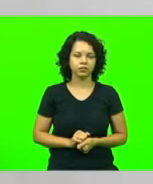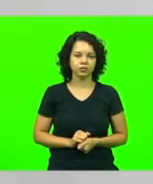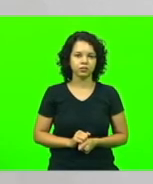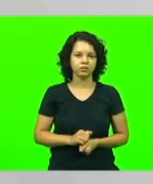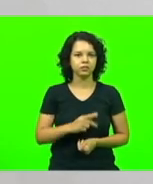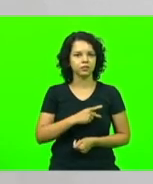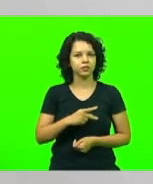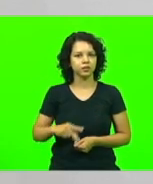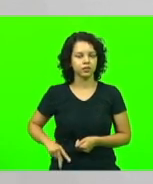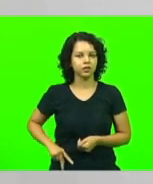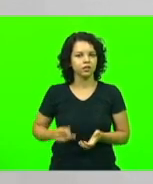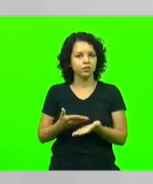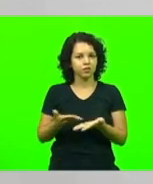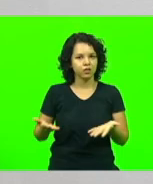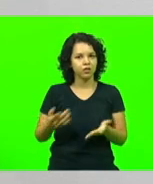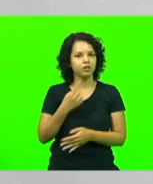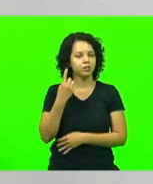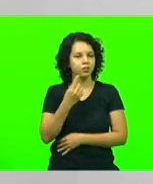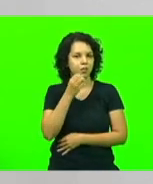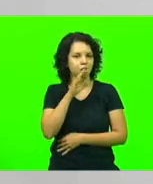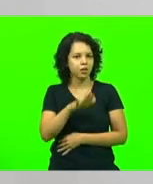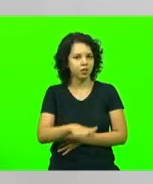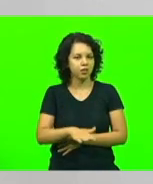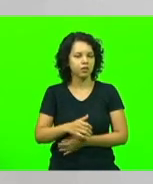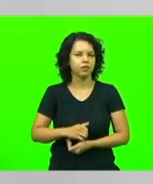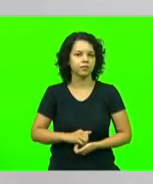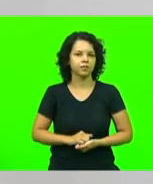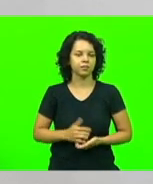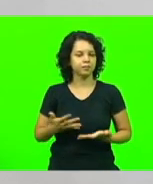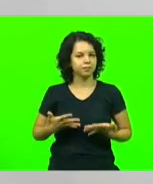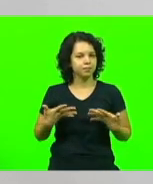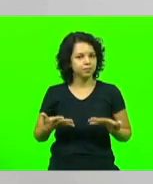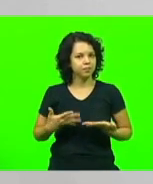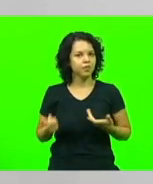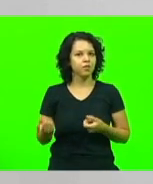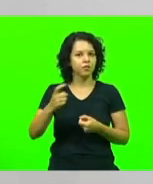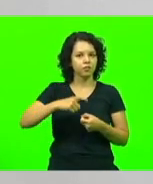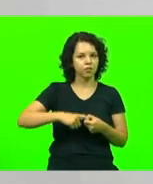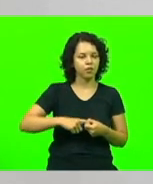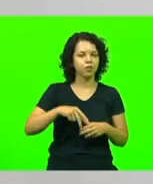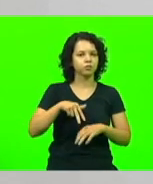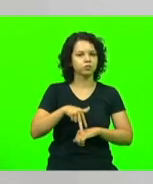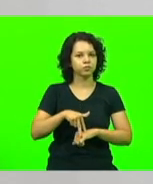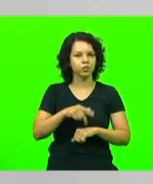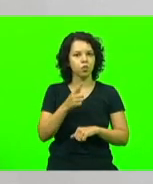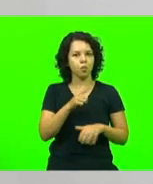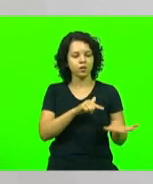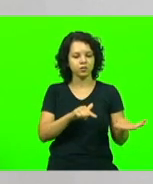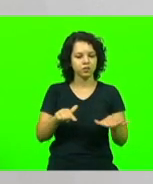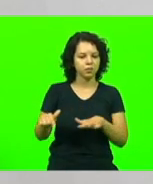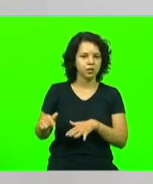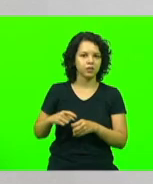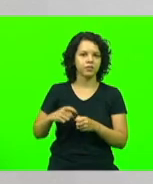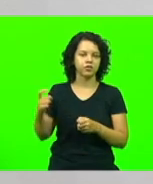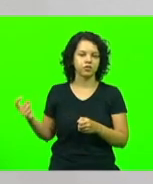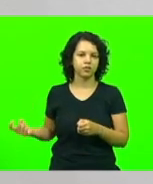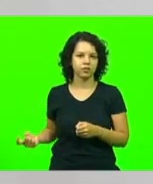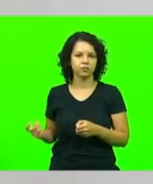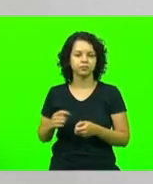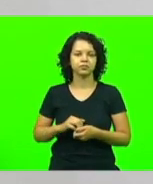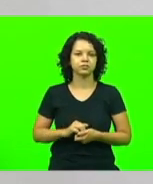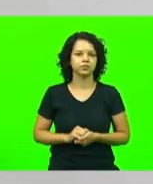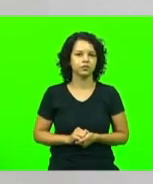Presidente, deputados, boa tarde. É com alegria que retorno à tribuna aqui após uma semana afastado.